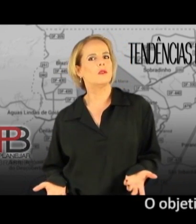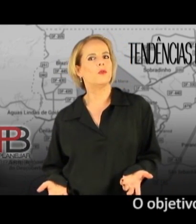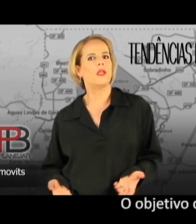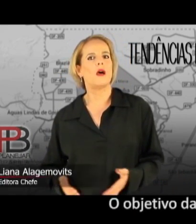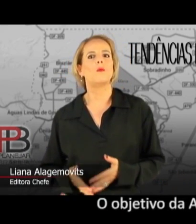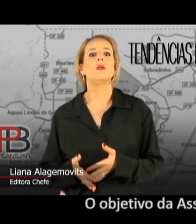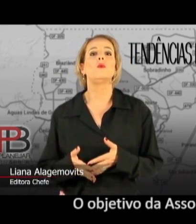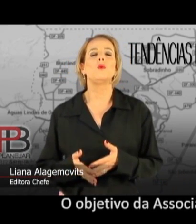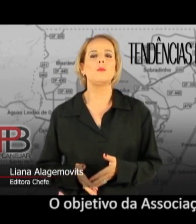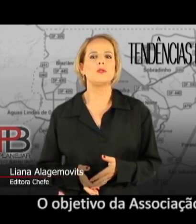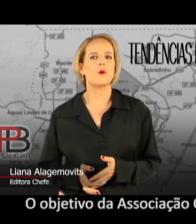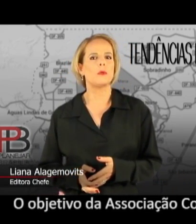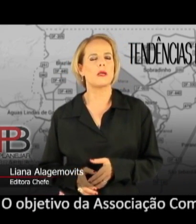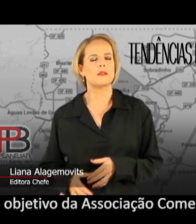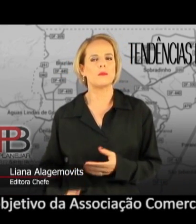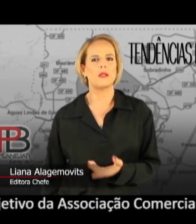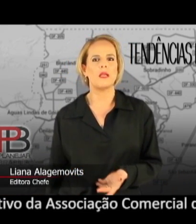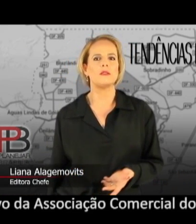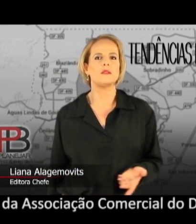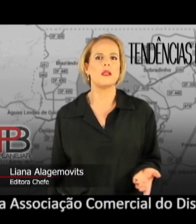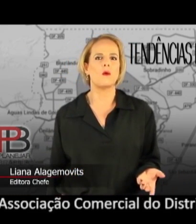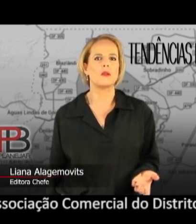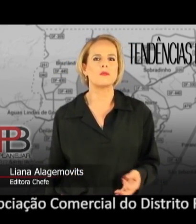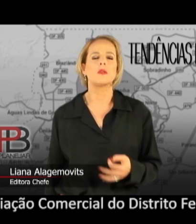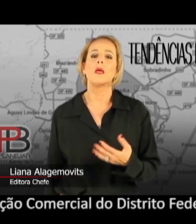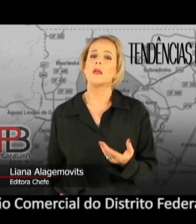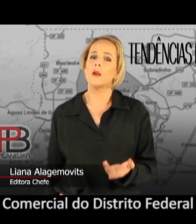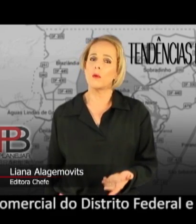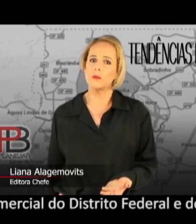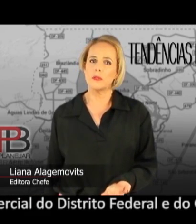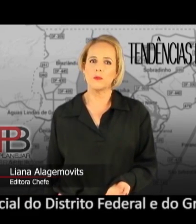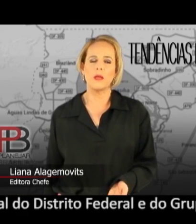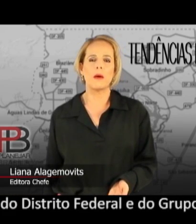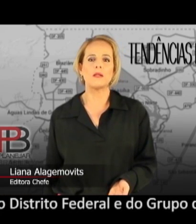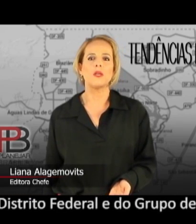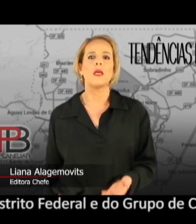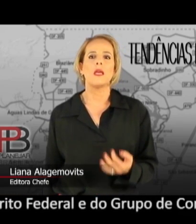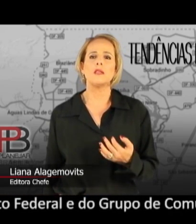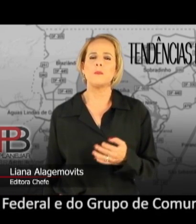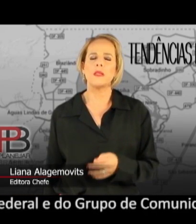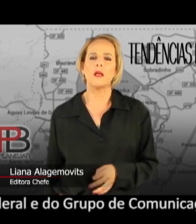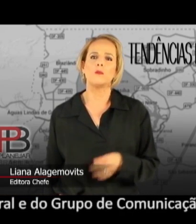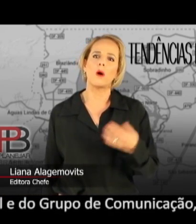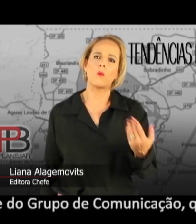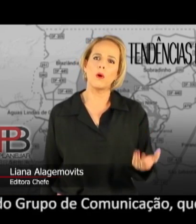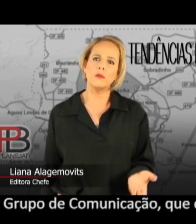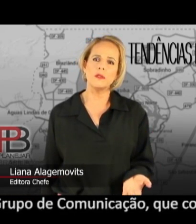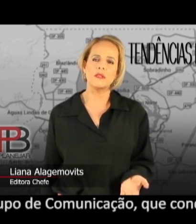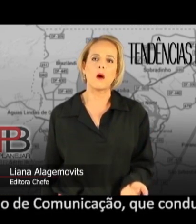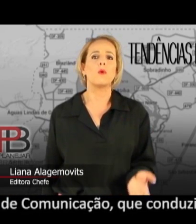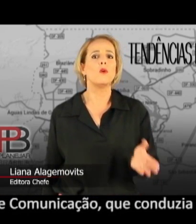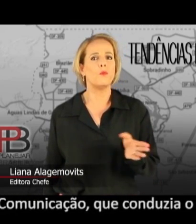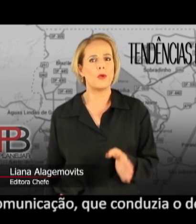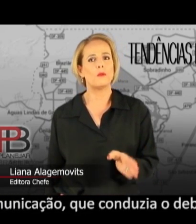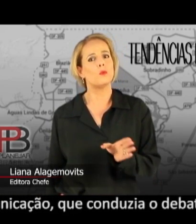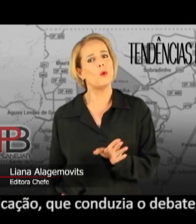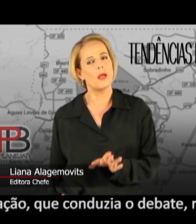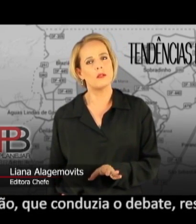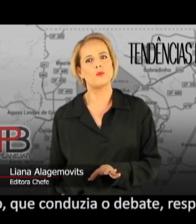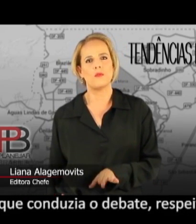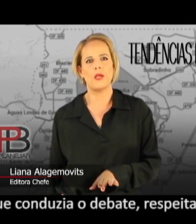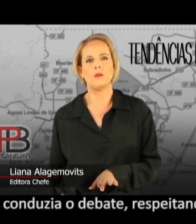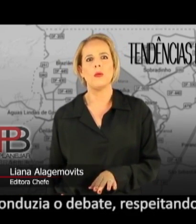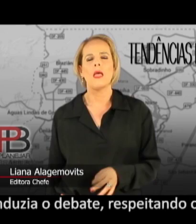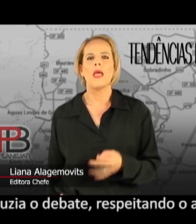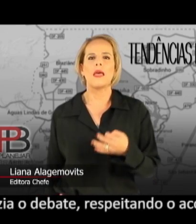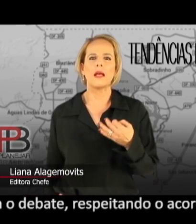do Distrito Federal e do Grupo de Comunicação Tendências e Negócios que conduziu o debate, respeitando o acordo inicial e o feito